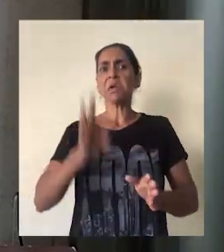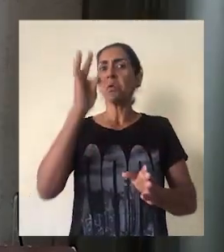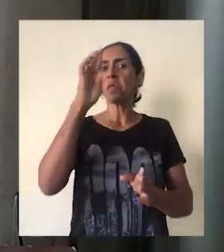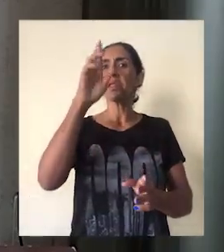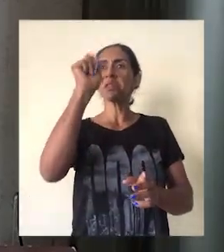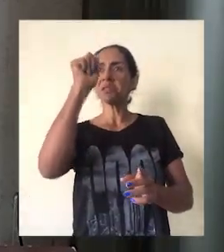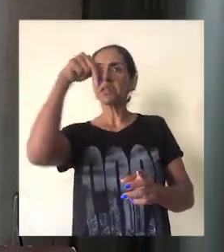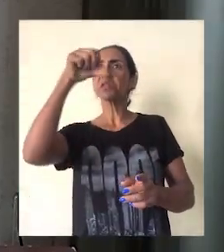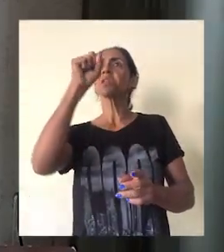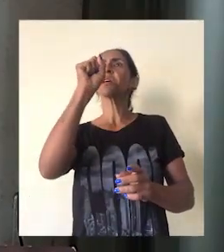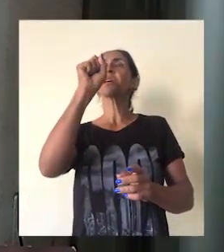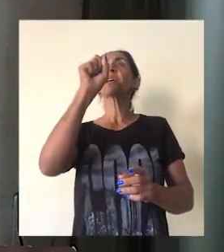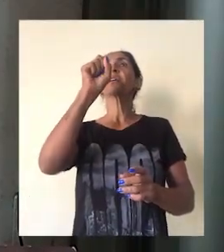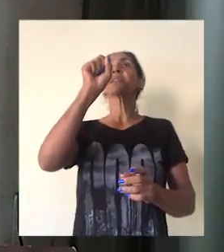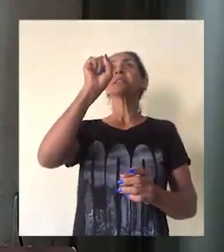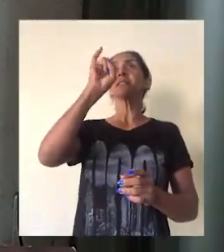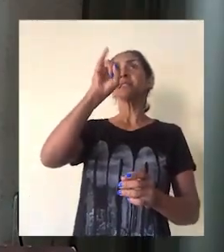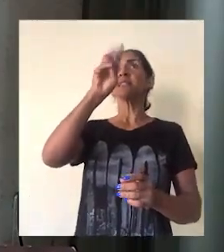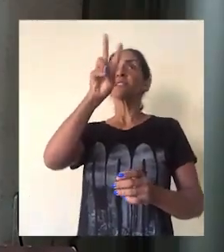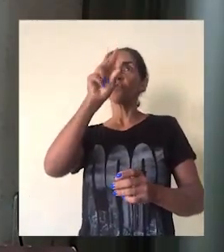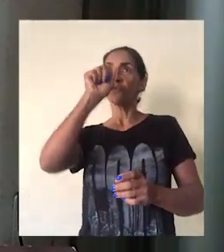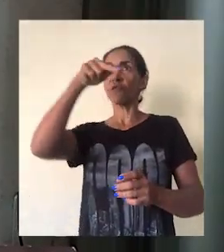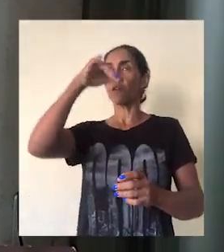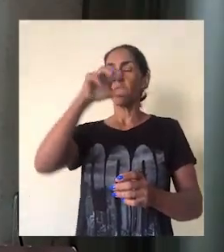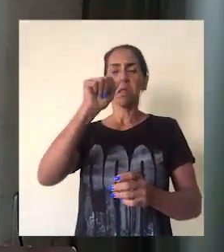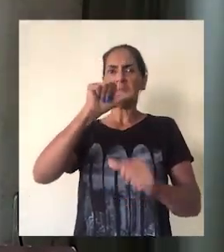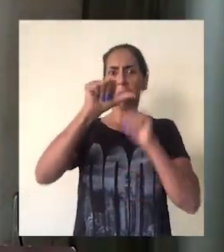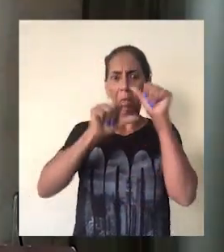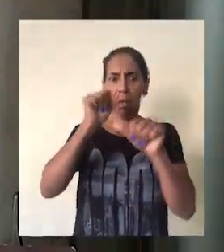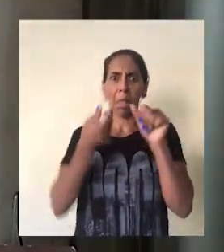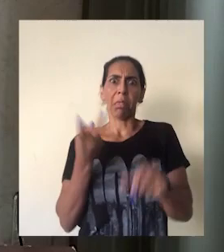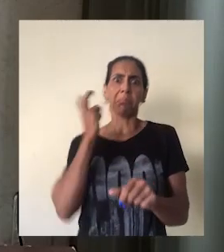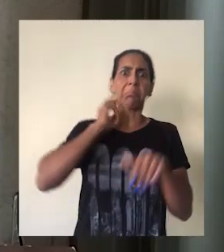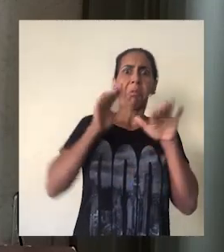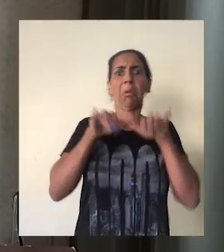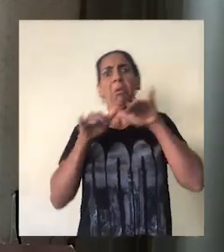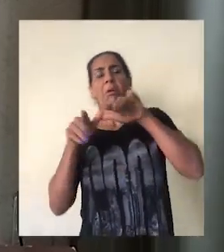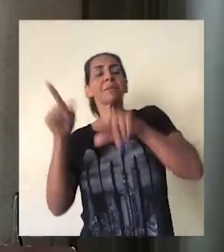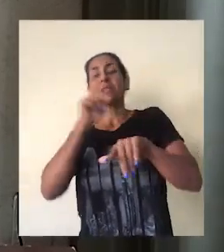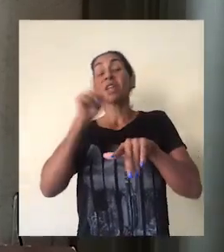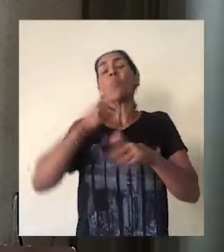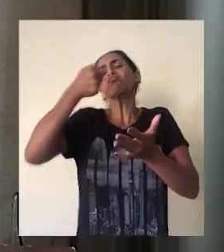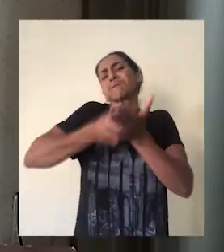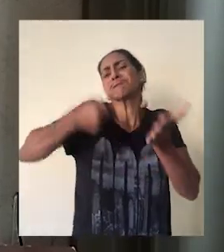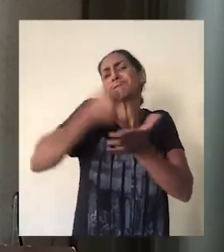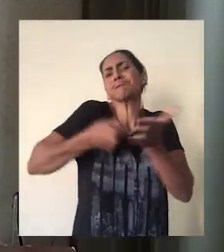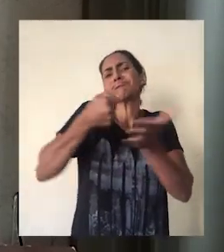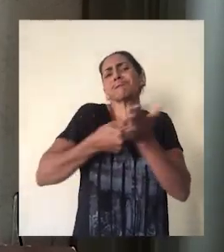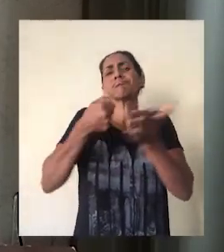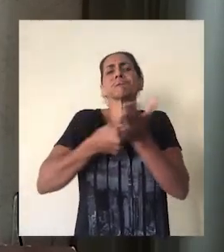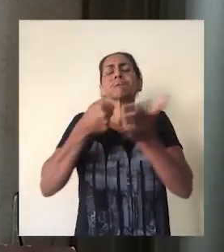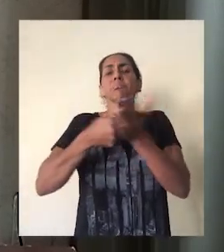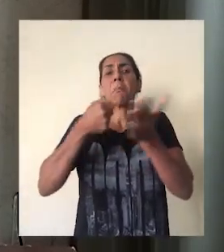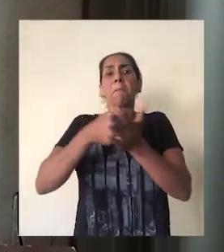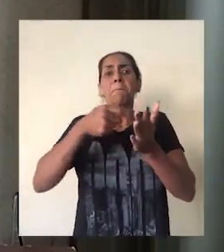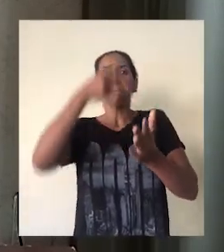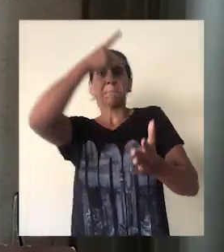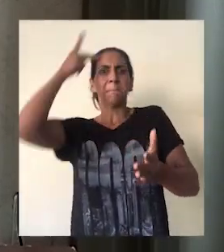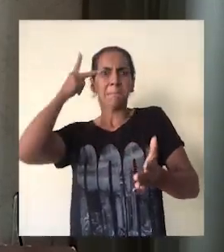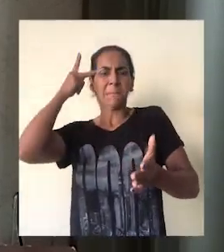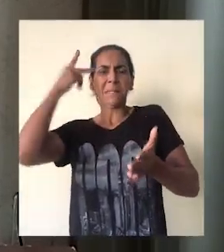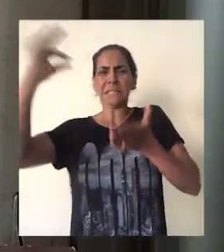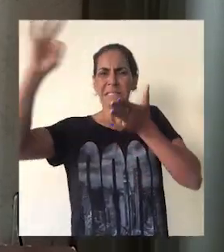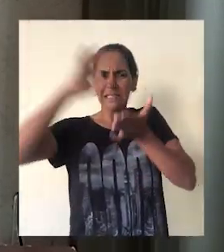era imortal, nem se transformava em morcego, não tinha nada disso não. Ele, na verdade, lutou bravamente contra o Império Otomano, matando de